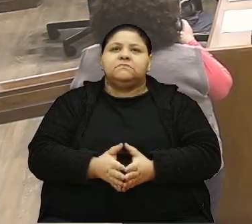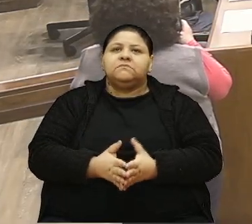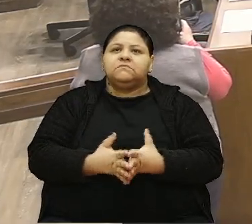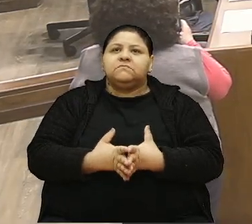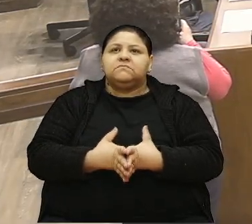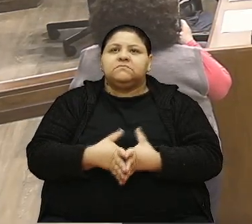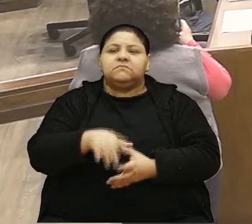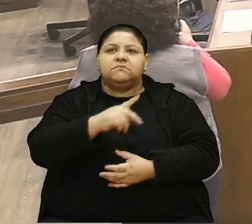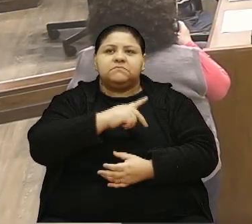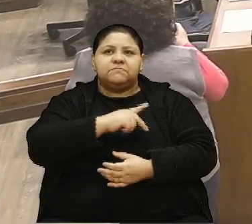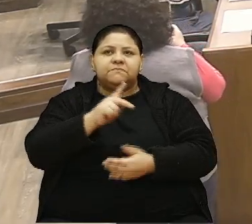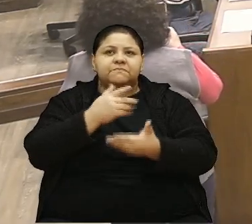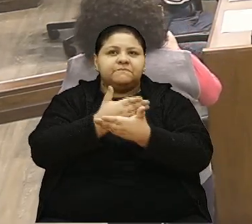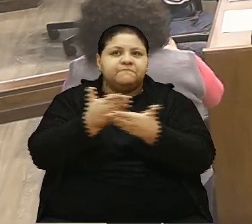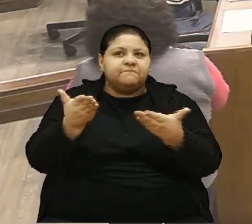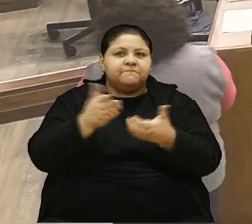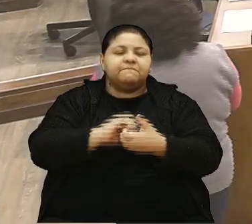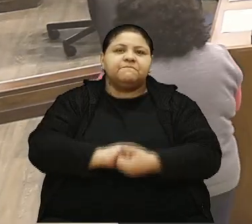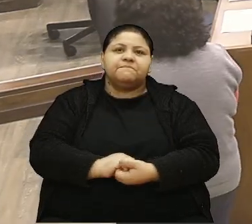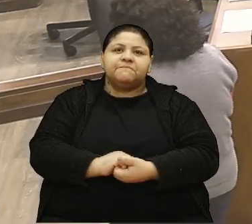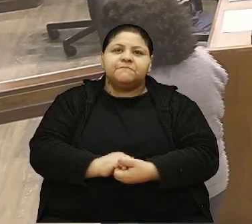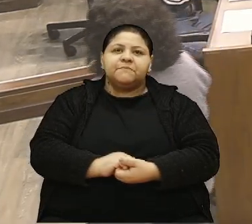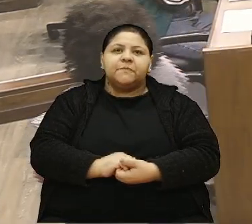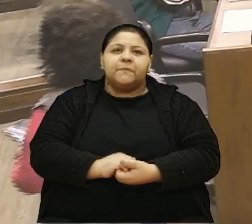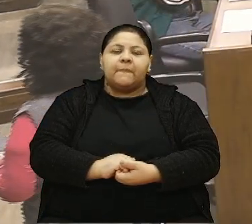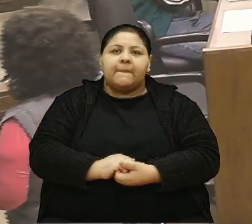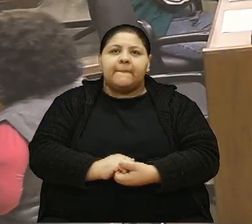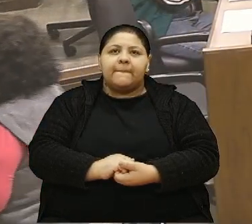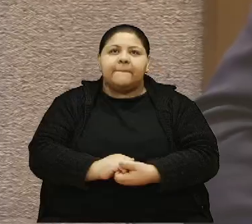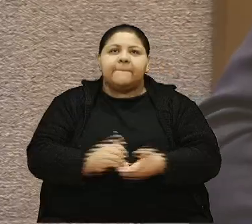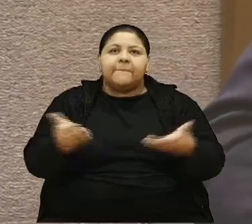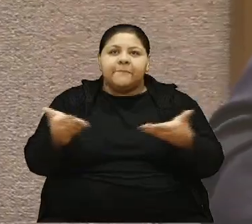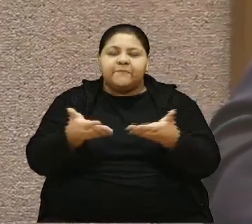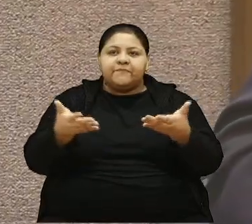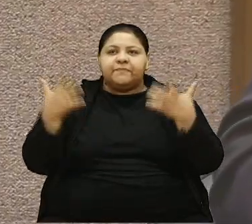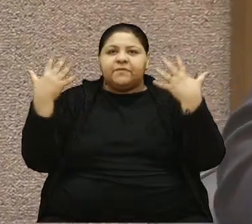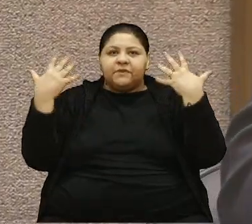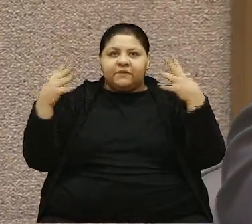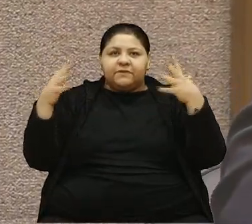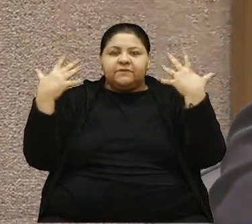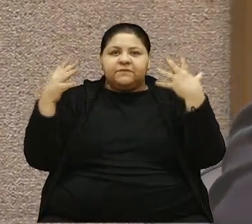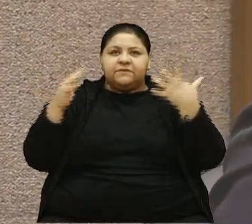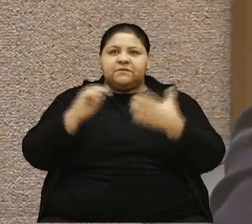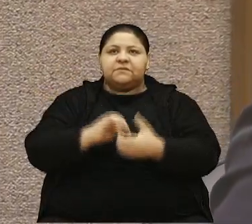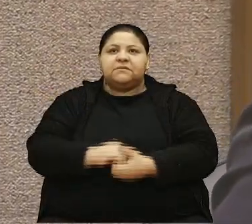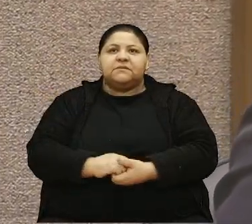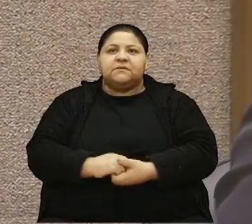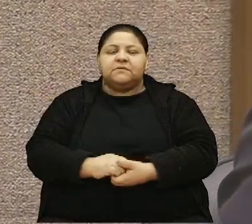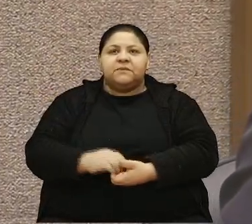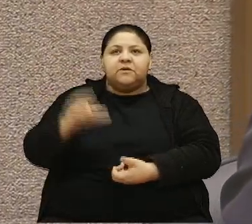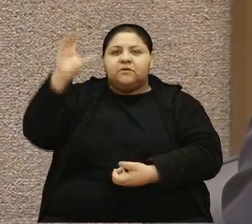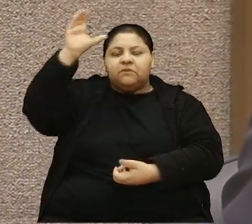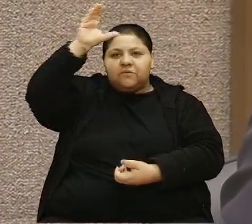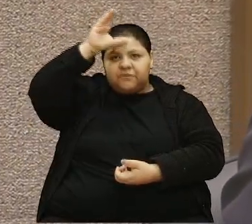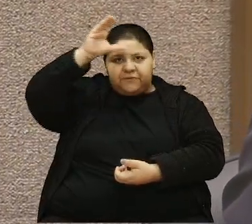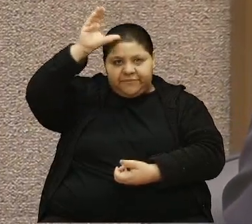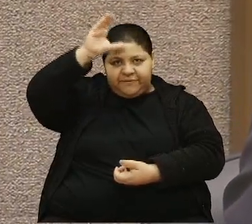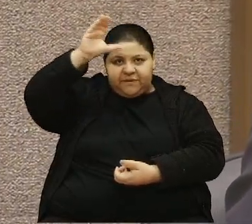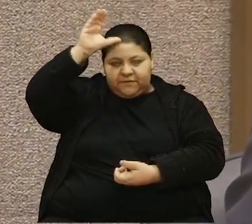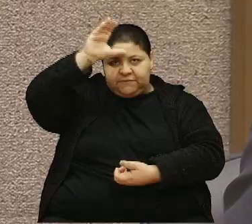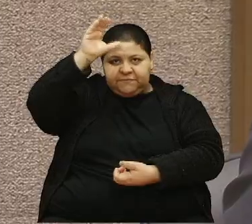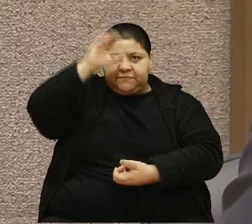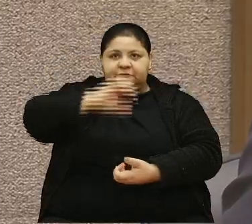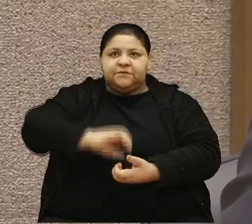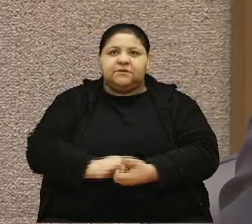Senhor presidente, nobres colegas, eu faço um voto de congratulações, eu parabenizo meu cunhado, meu cunhado,